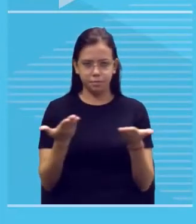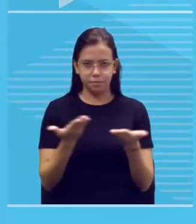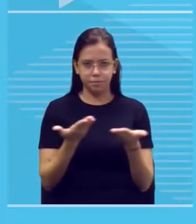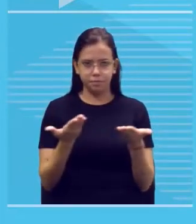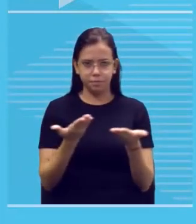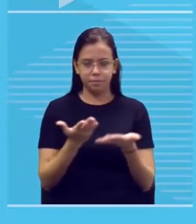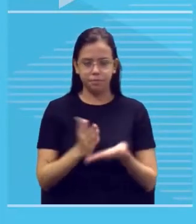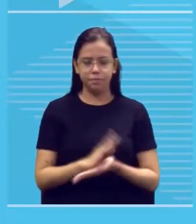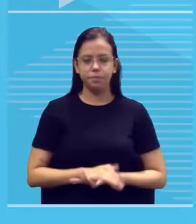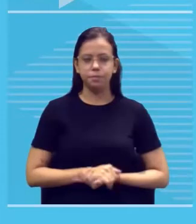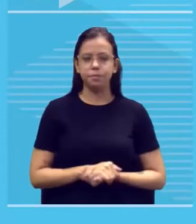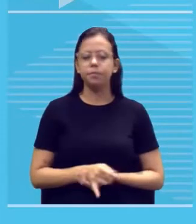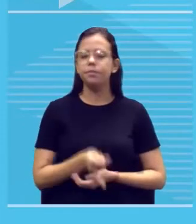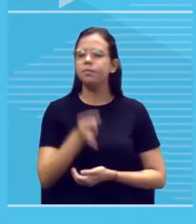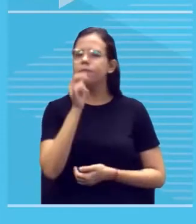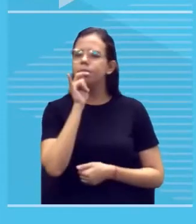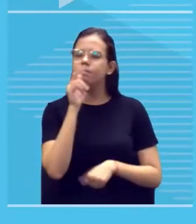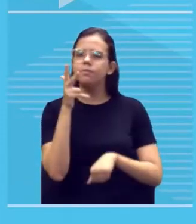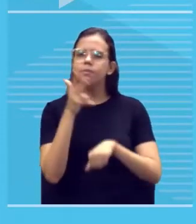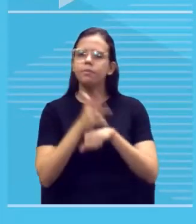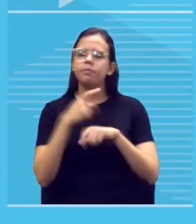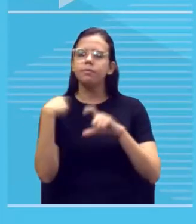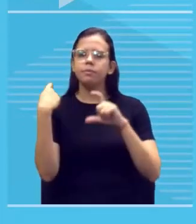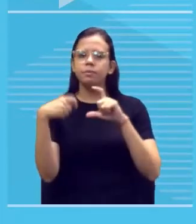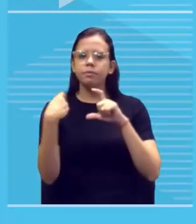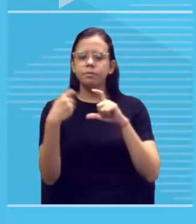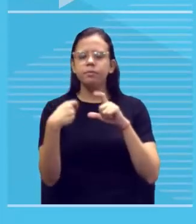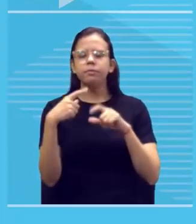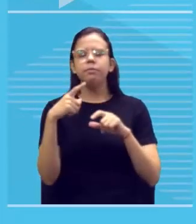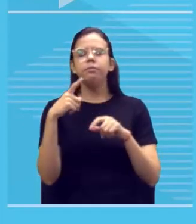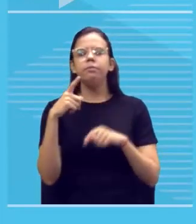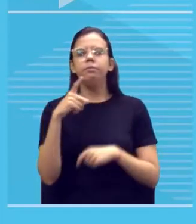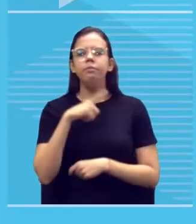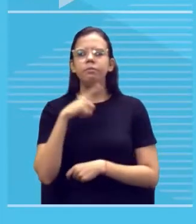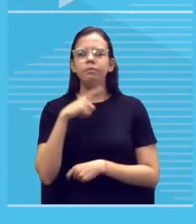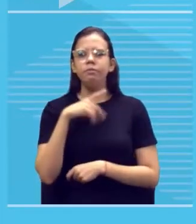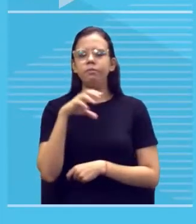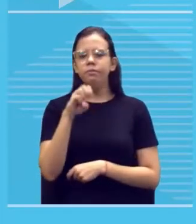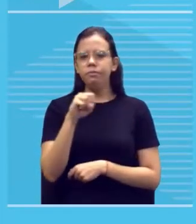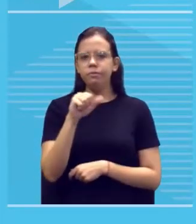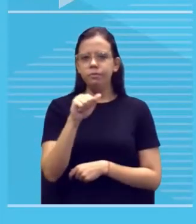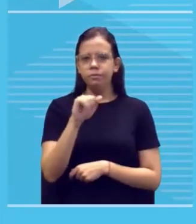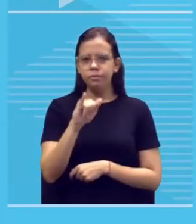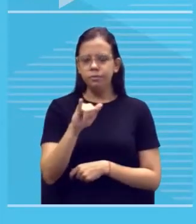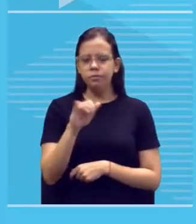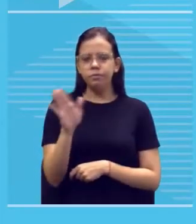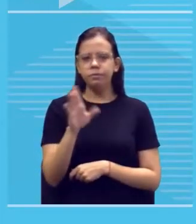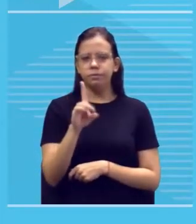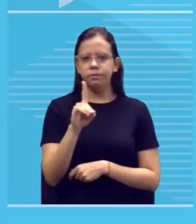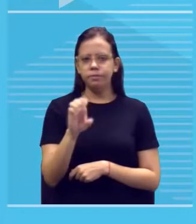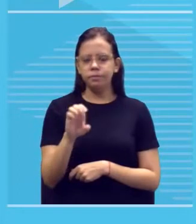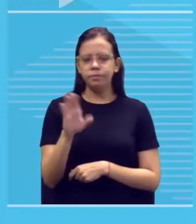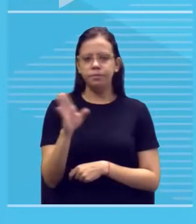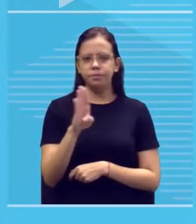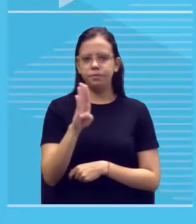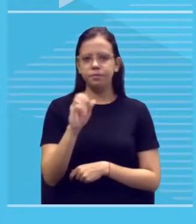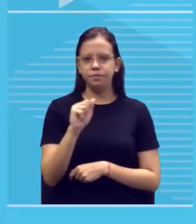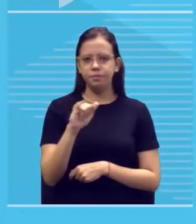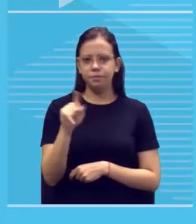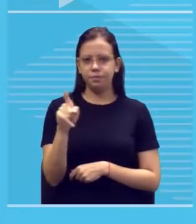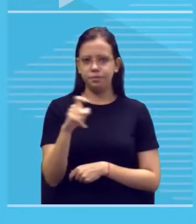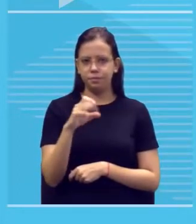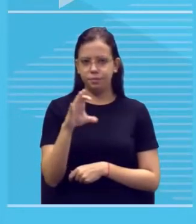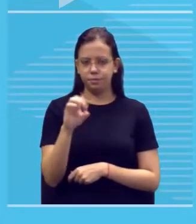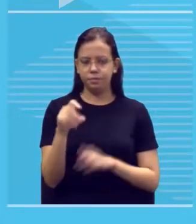nas gravações do programa Sai de baixo da década de 90 por exemplo é muito disso